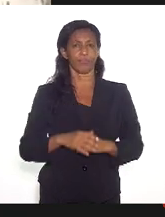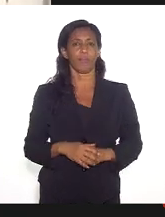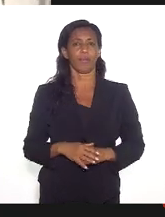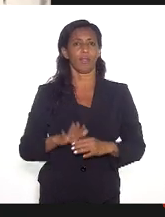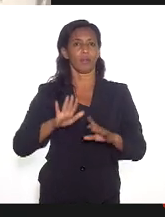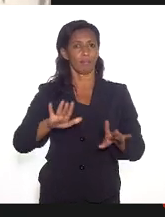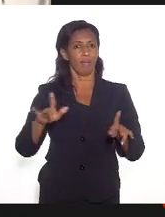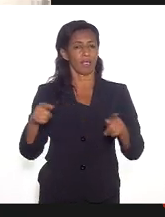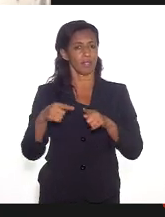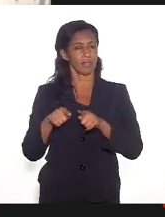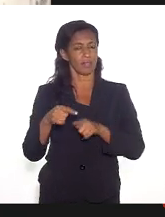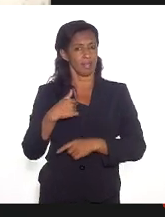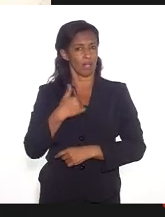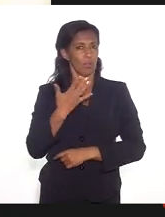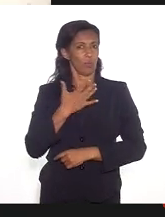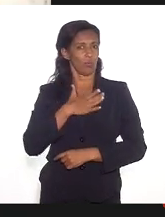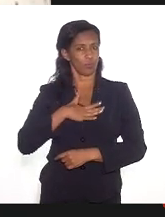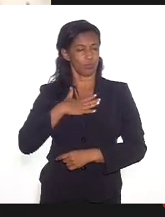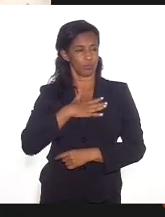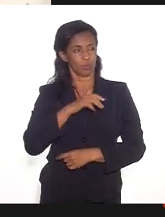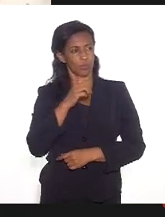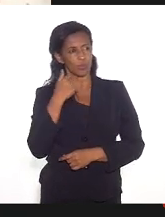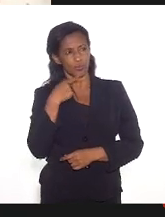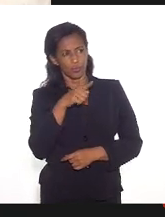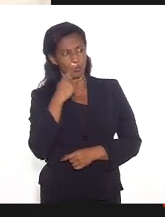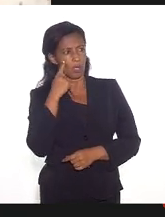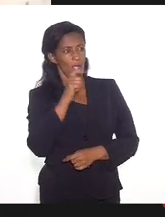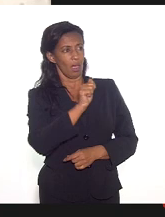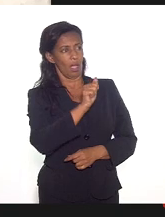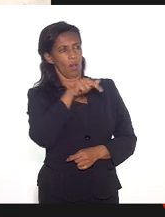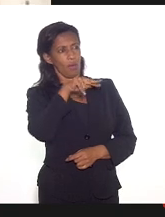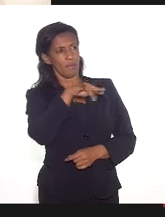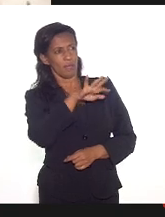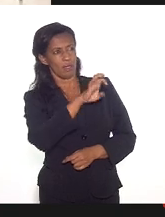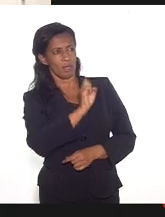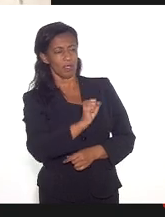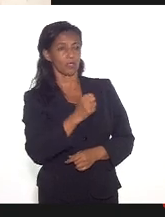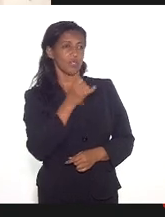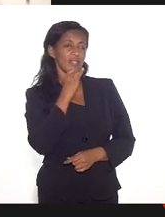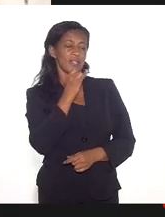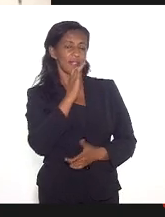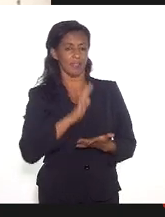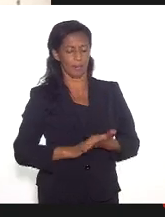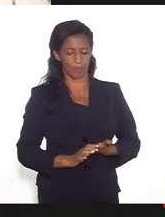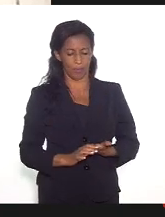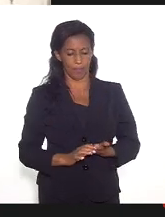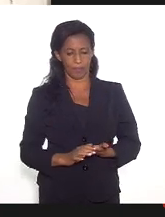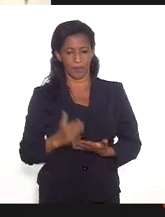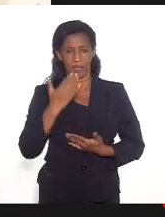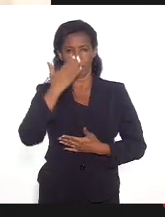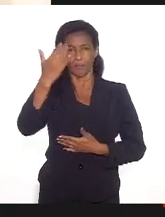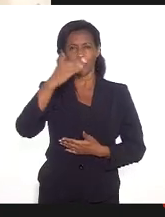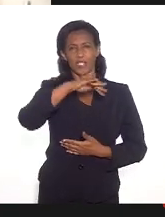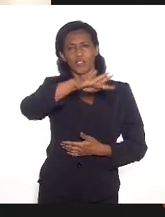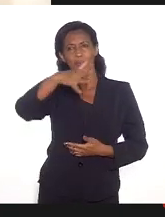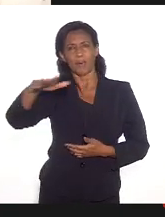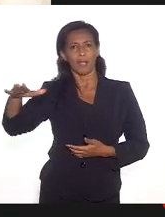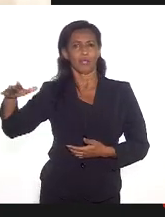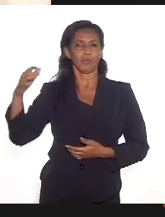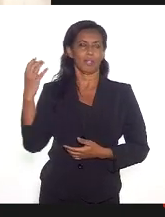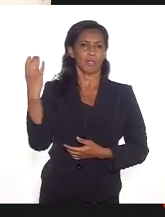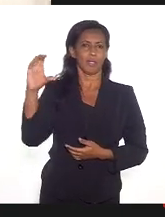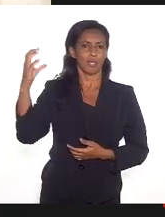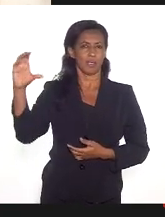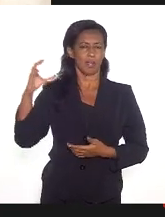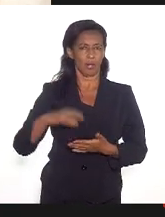Mas aí eu gostaria de saber com o Domingante Edésio, da equipe que está aí, por exemplo, ali a Frente Marítima de Niterói.